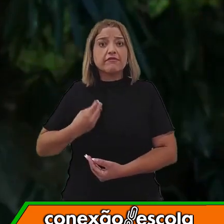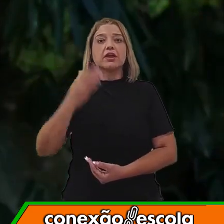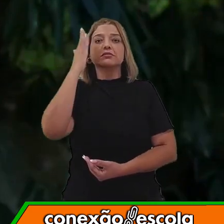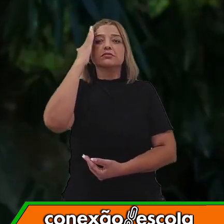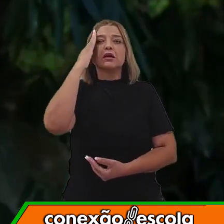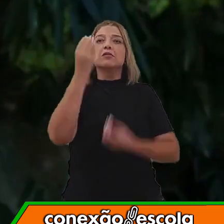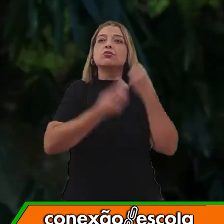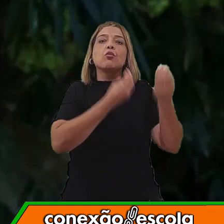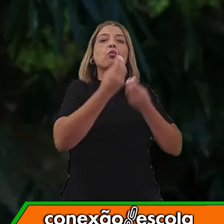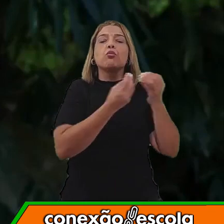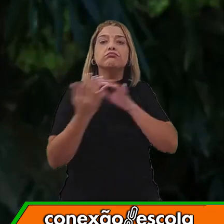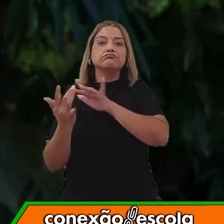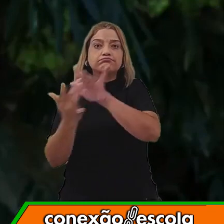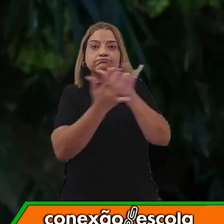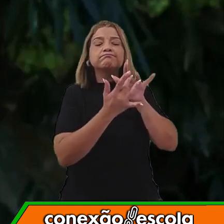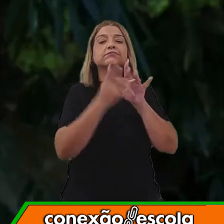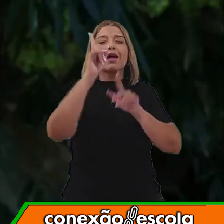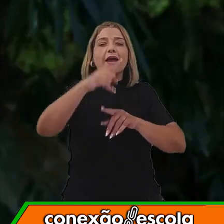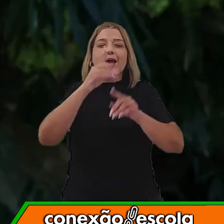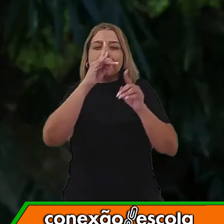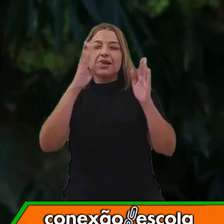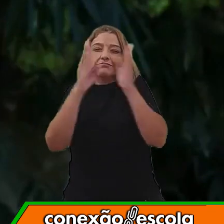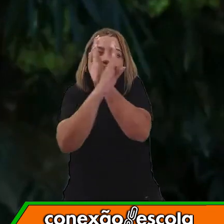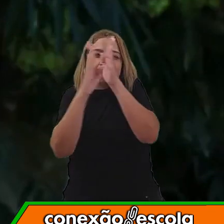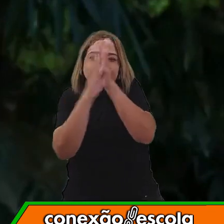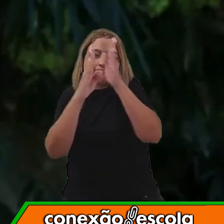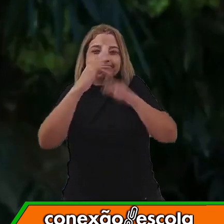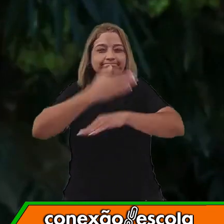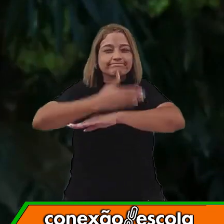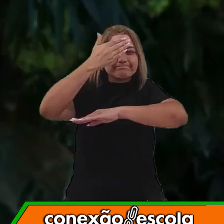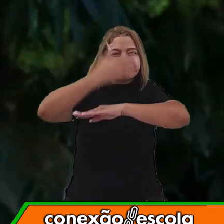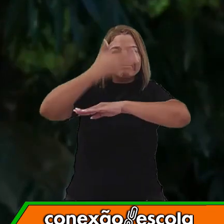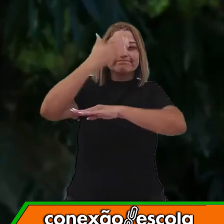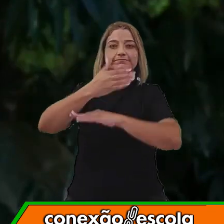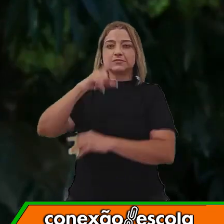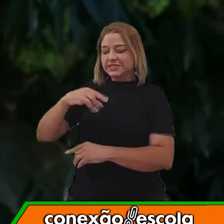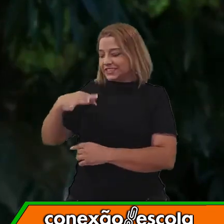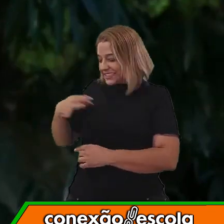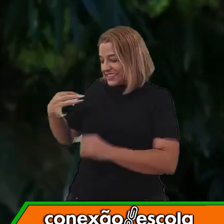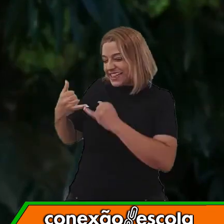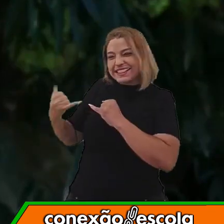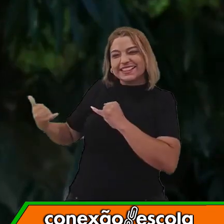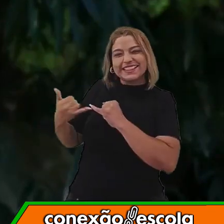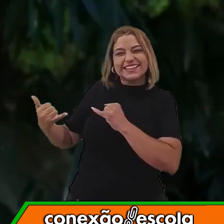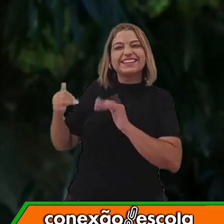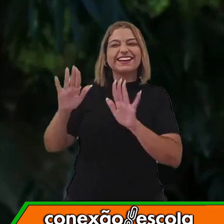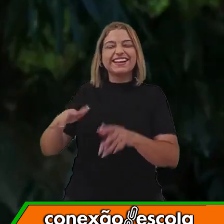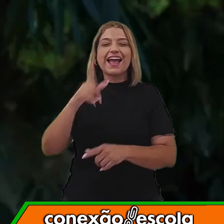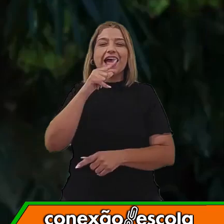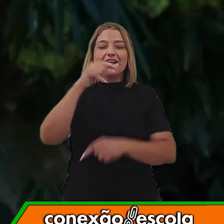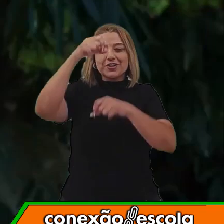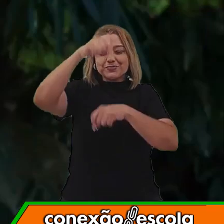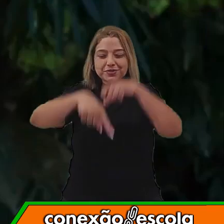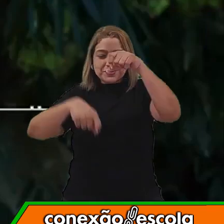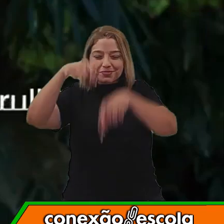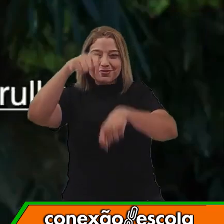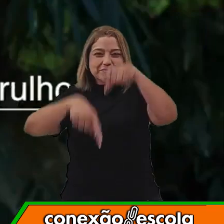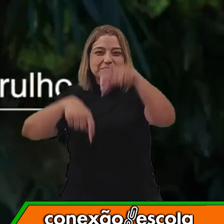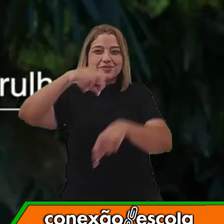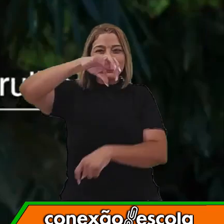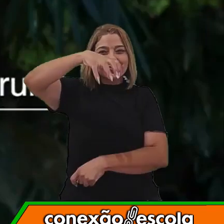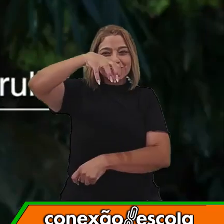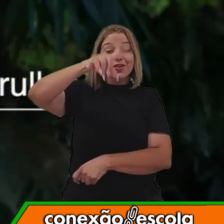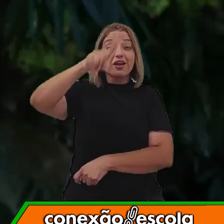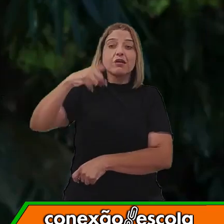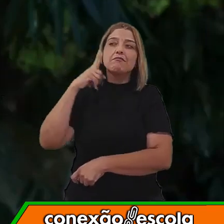É a frestinha na janela da cozinha, aquela linha que solta da bainha, sabe? A água que corre pela torneira, o